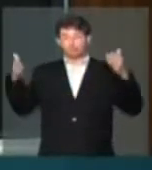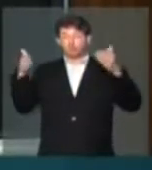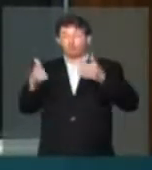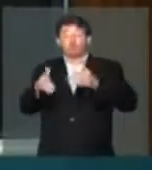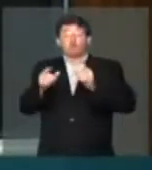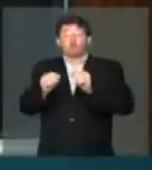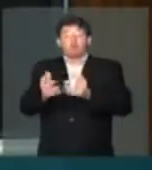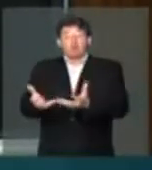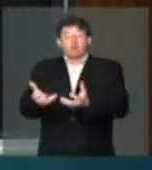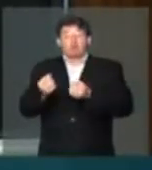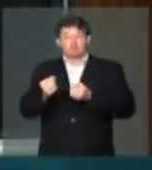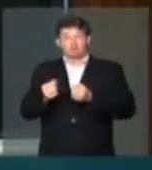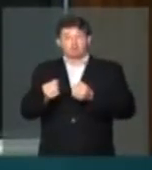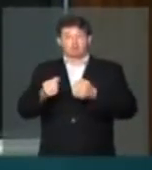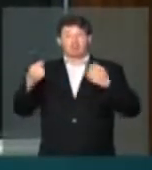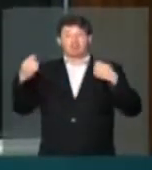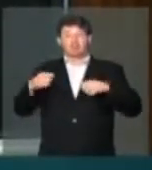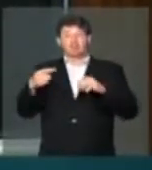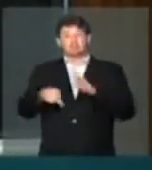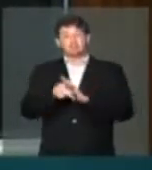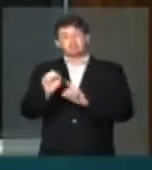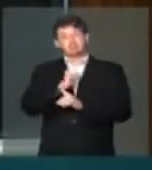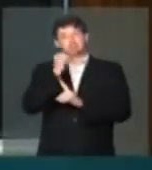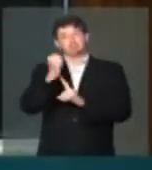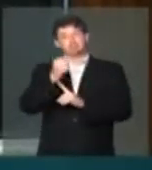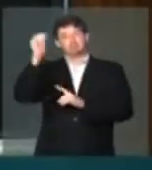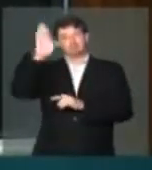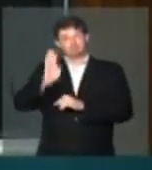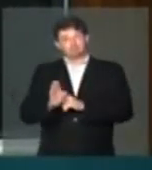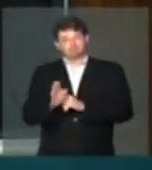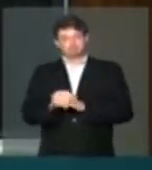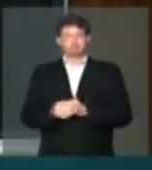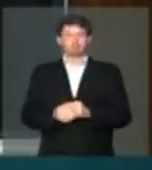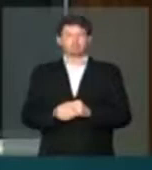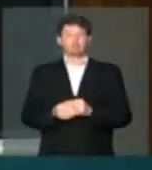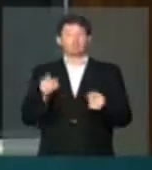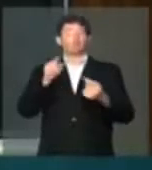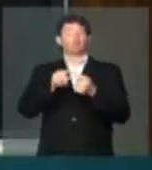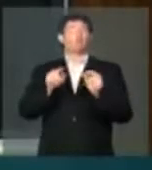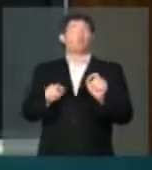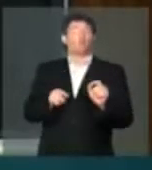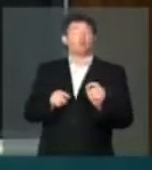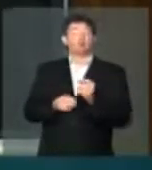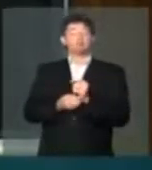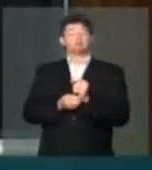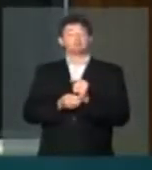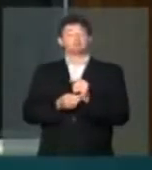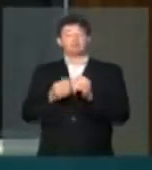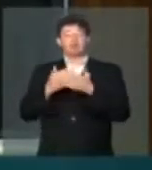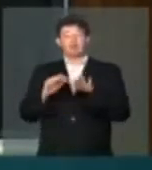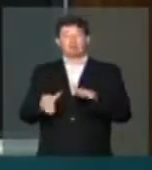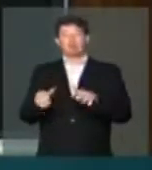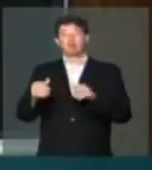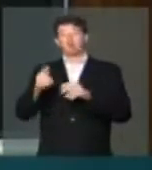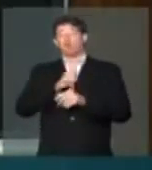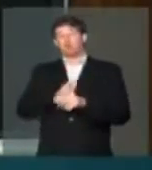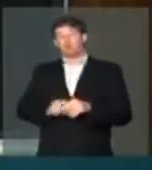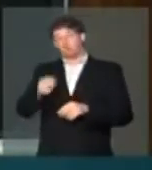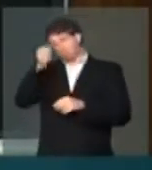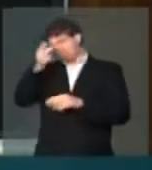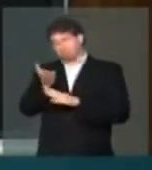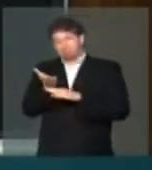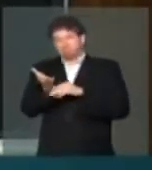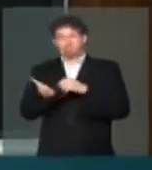a atender às prementes demandas da sociedade brasileira. A fim de acabar com a mendicância e